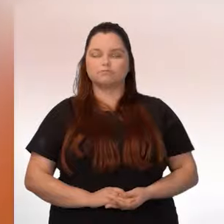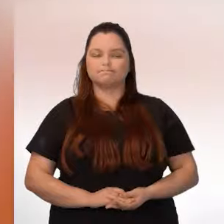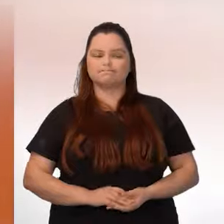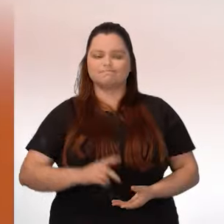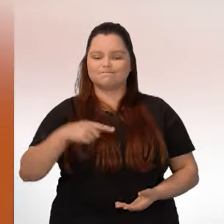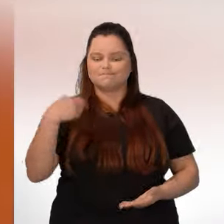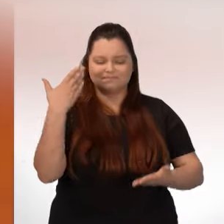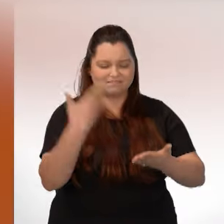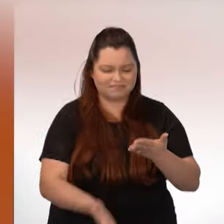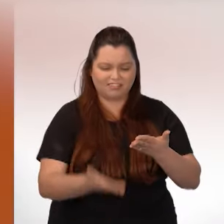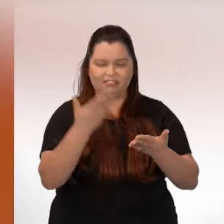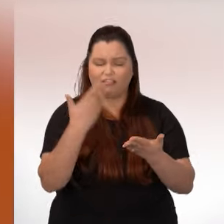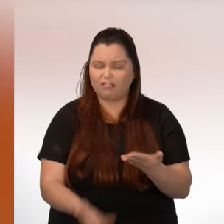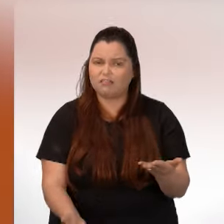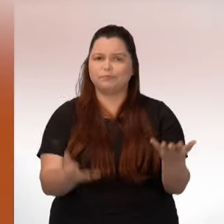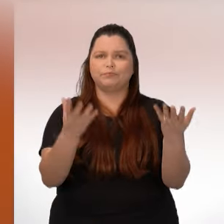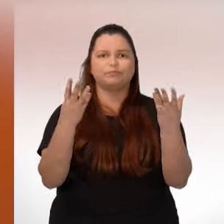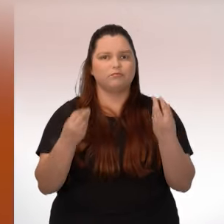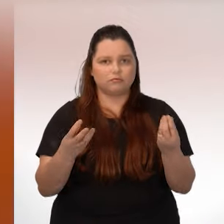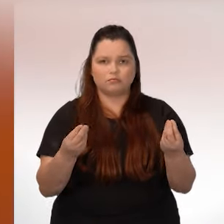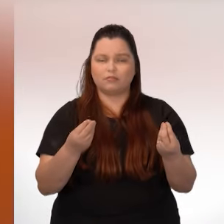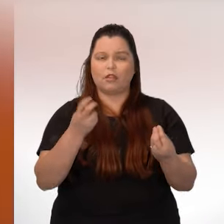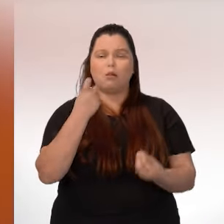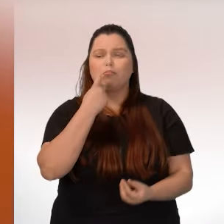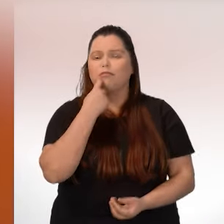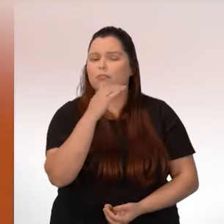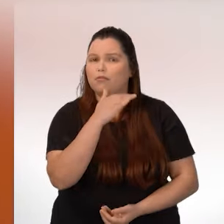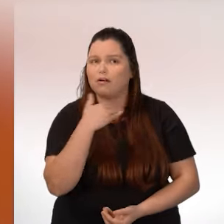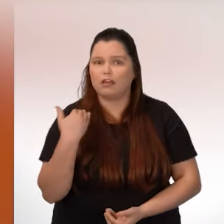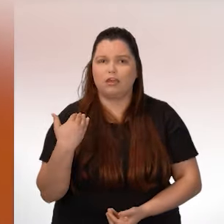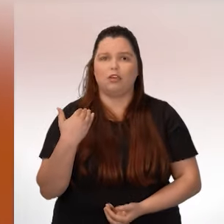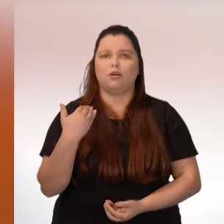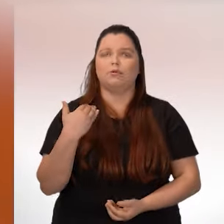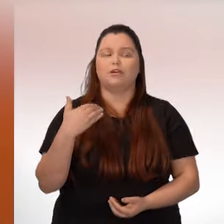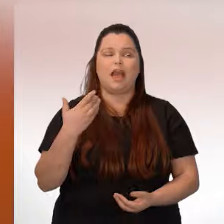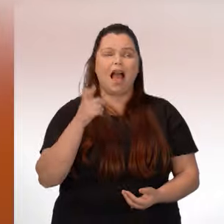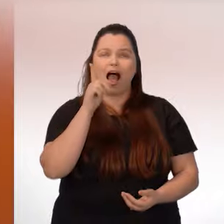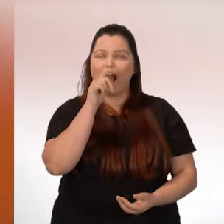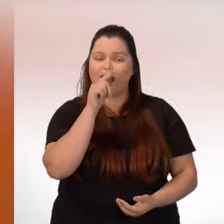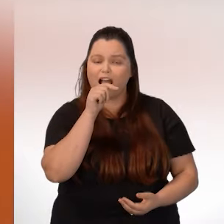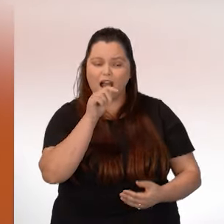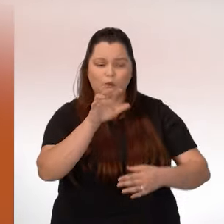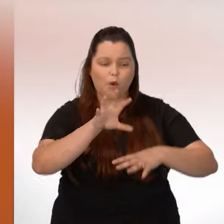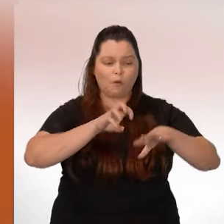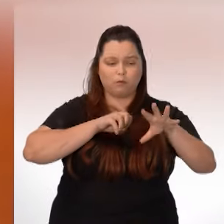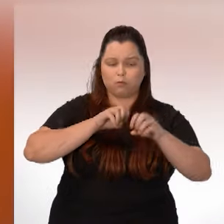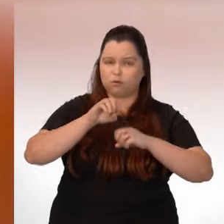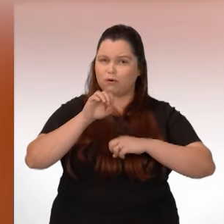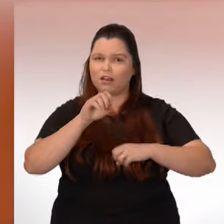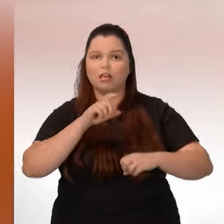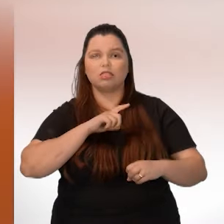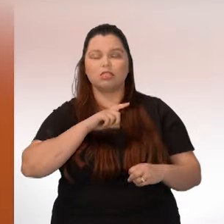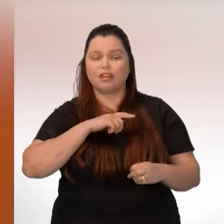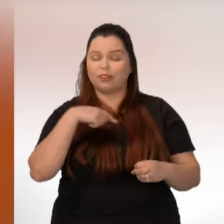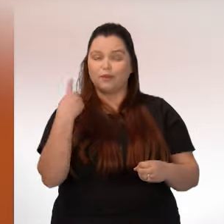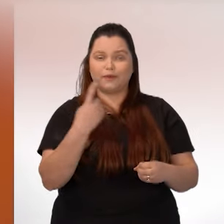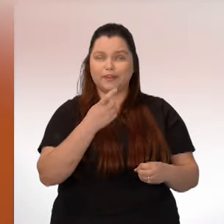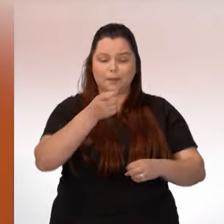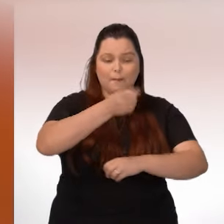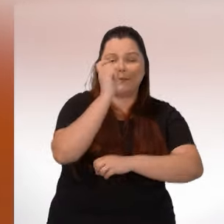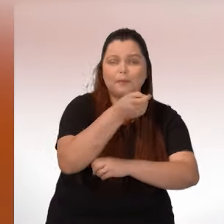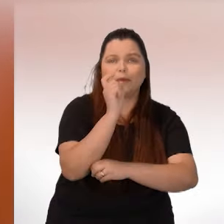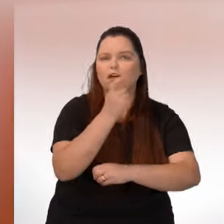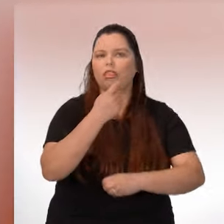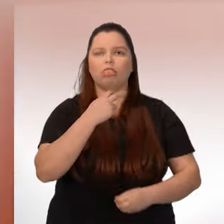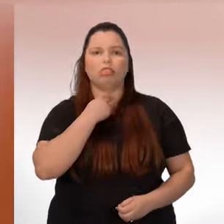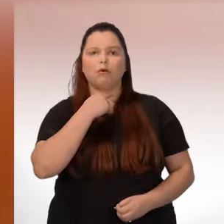A gente perdeu muita coisa. Os peixes morreram, a água está contaminada, nós não podemos pescar,